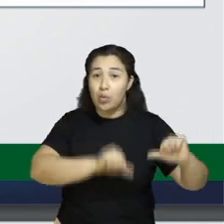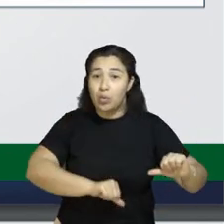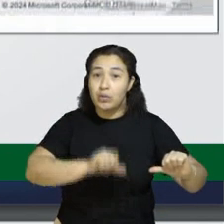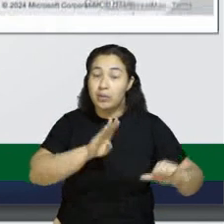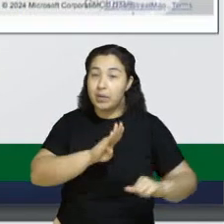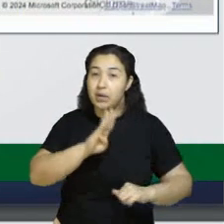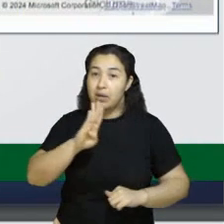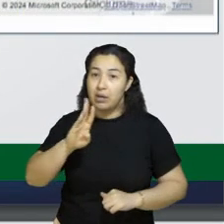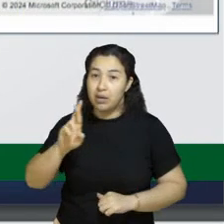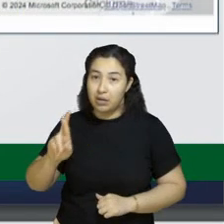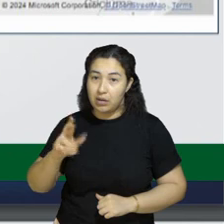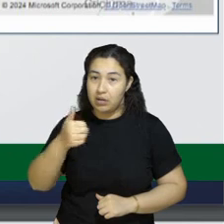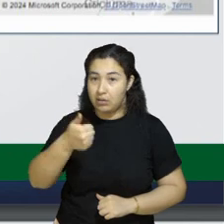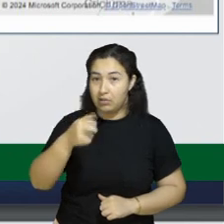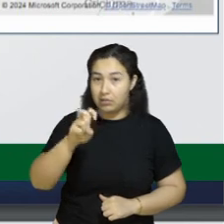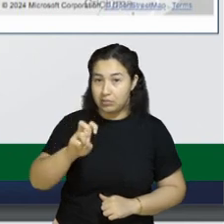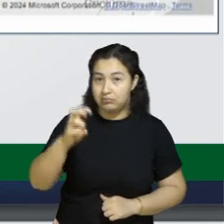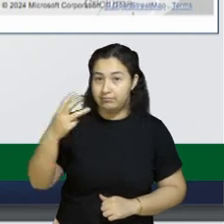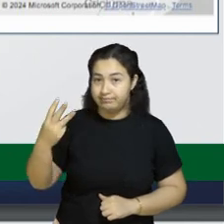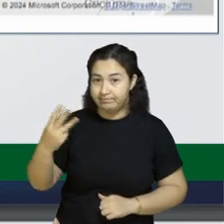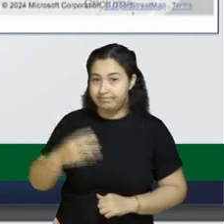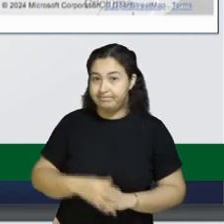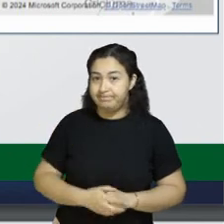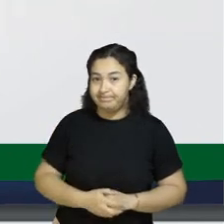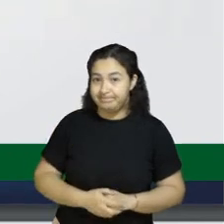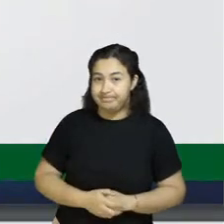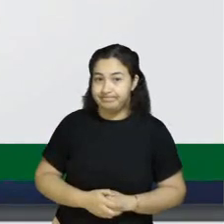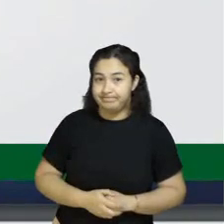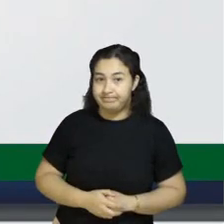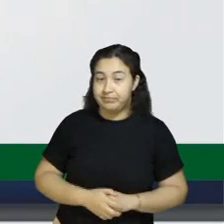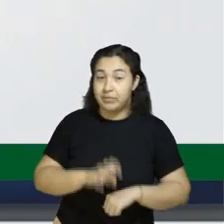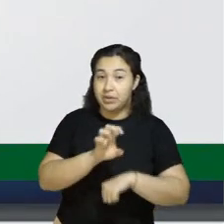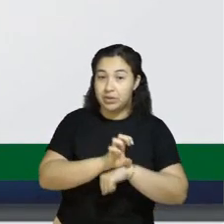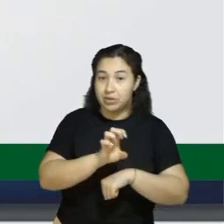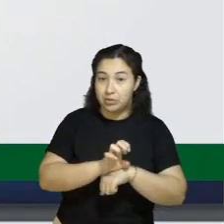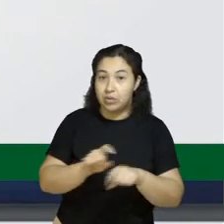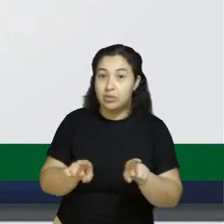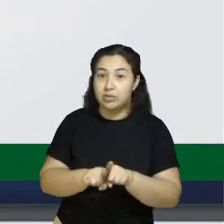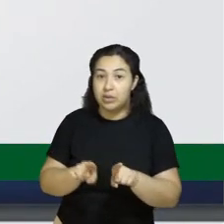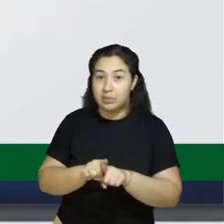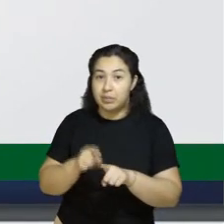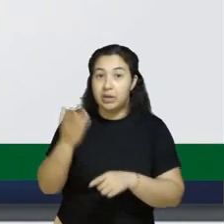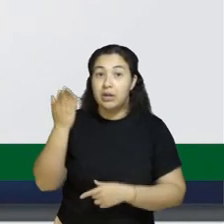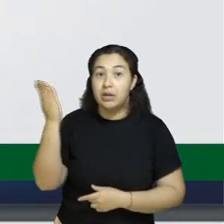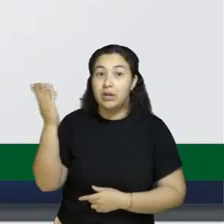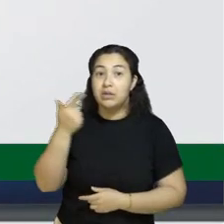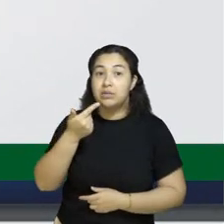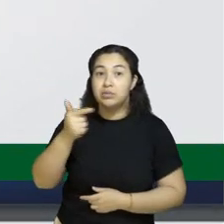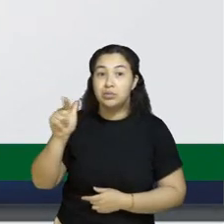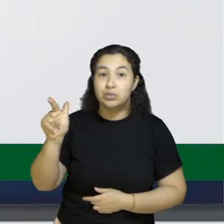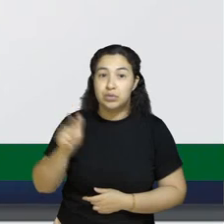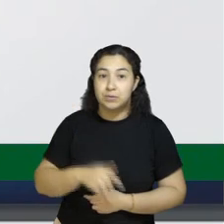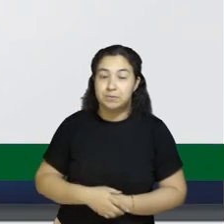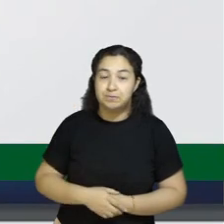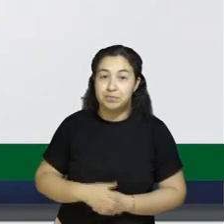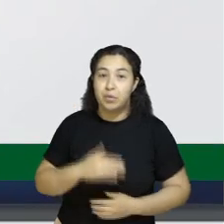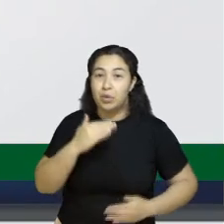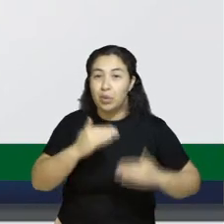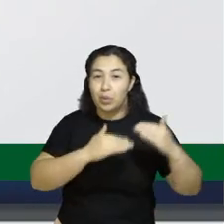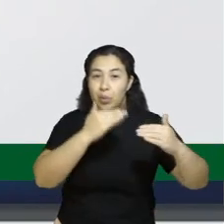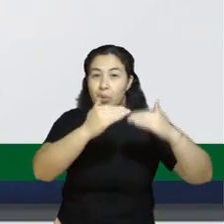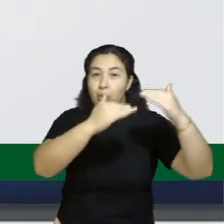BR-153. Aqui o ranking das estaduais. Tem que passar rapidinho. Aqui também uma questão da evolução da